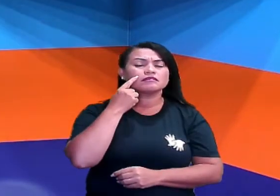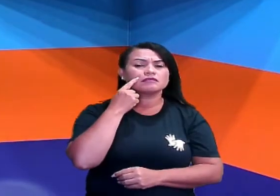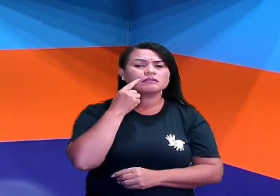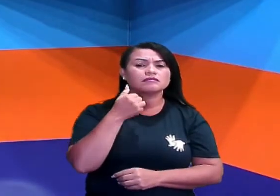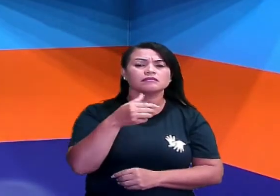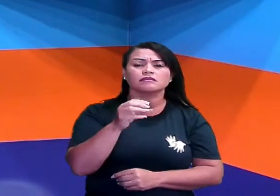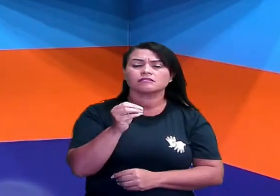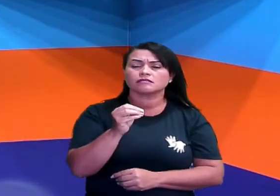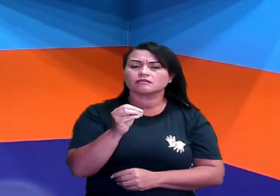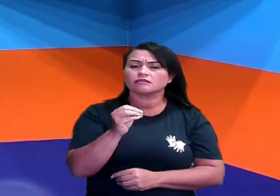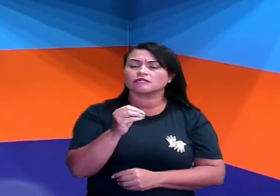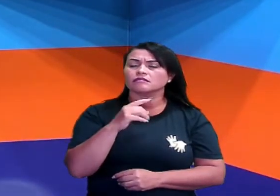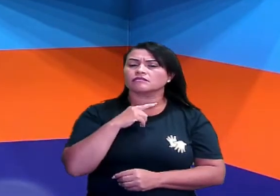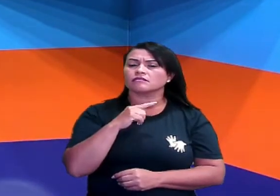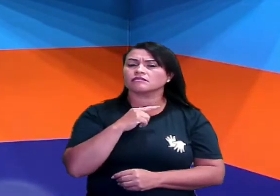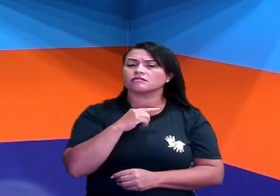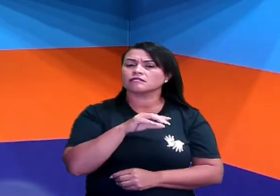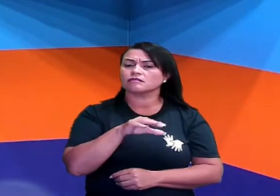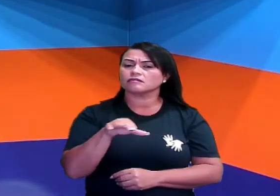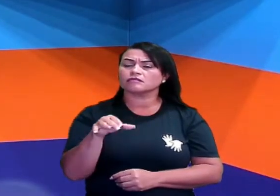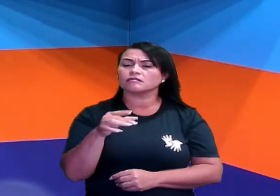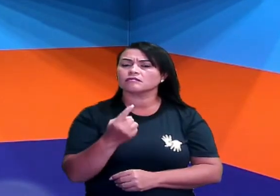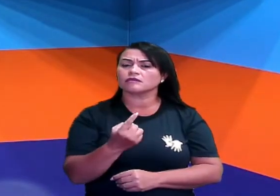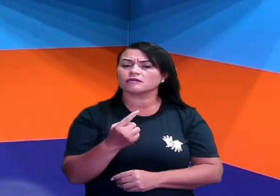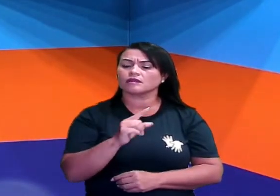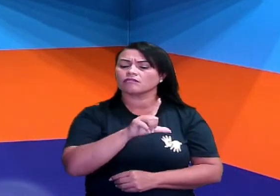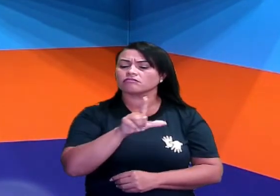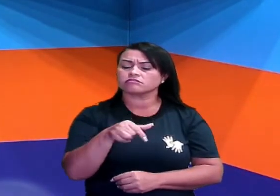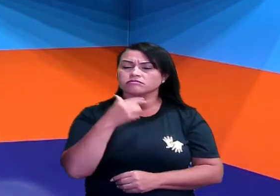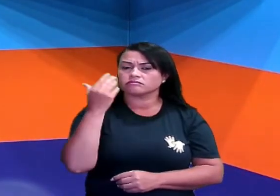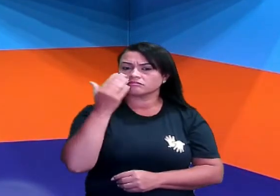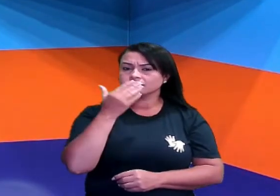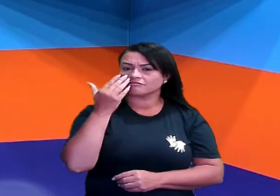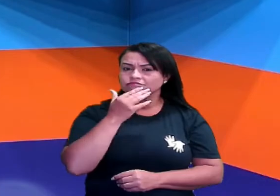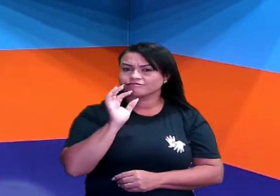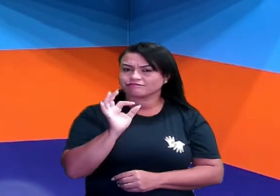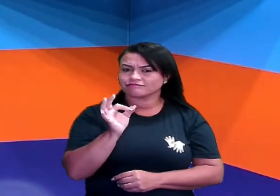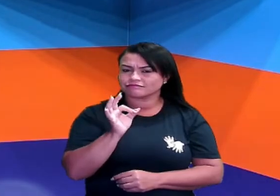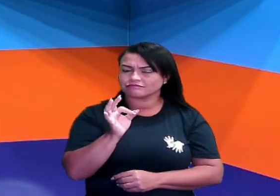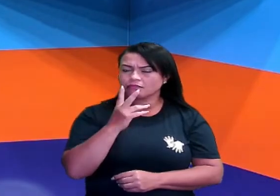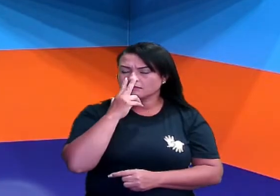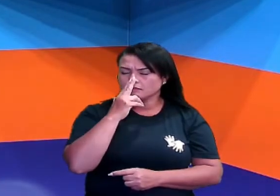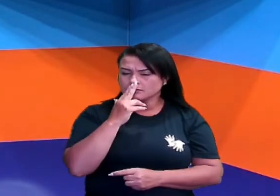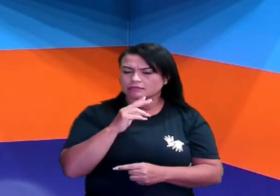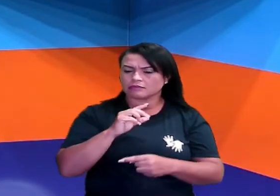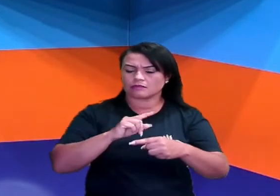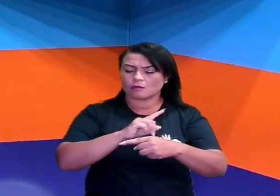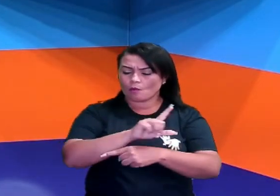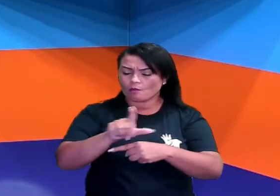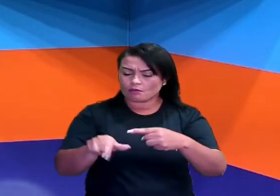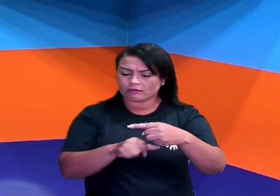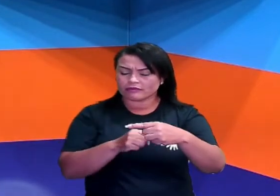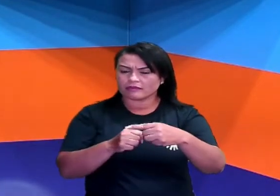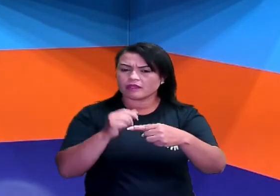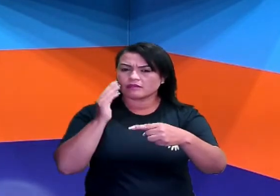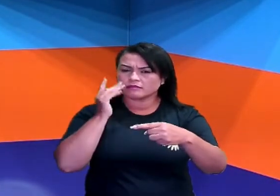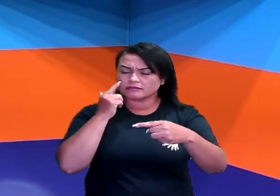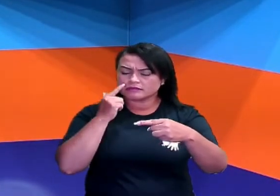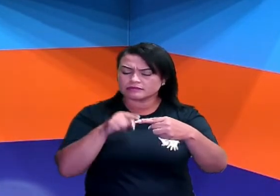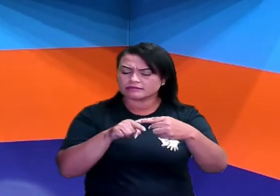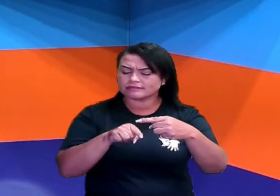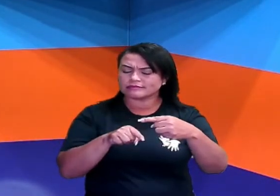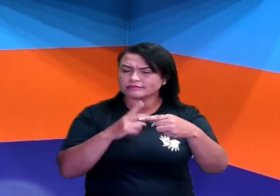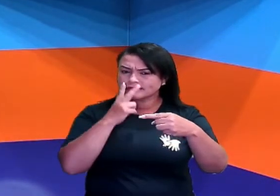eu tenho quem? Eu tenho o número 1. E ele está o quê? Invisível, está ali escondidinho, tá? Então, toda vez que isso acontecer, você... Ah, mas ali a